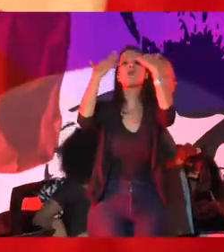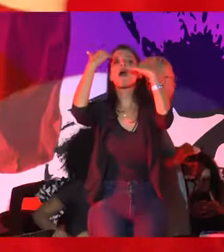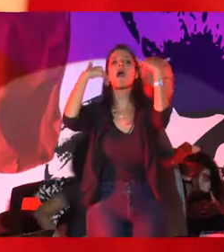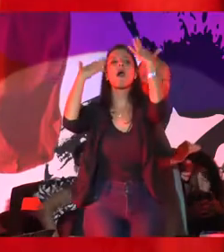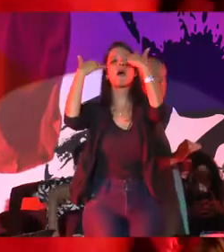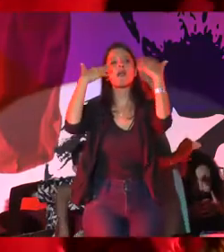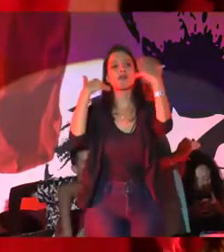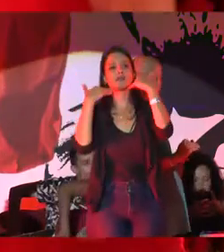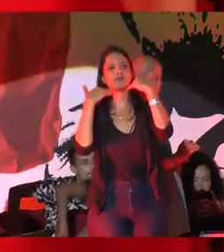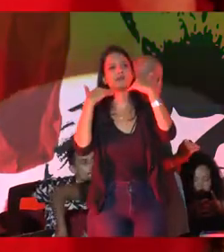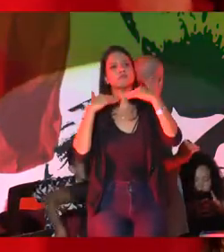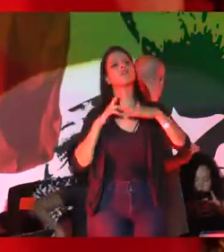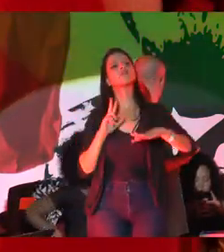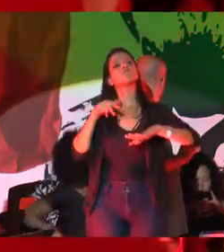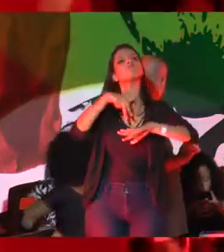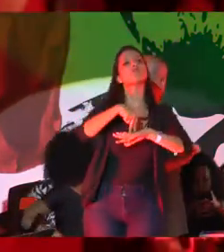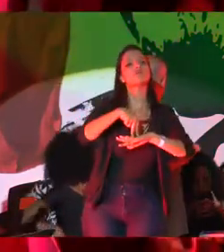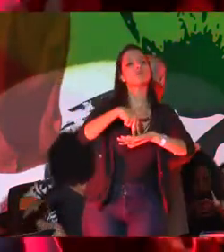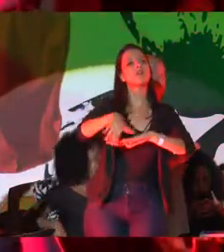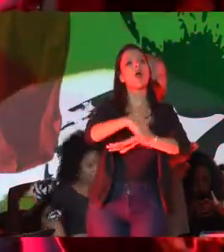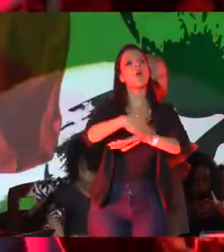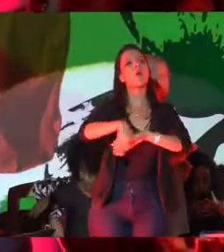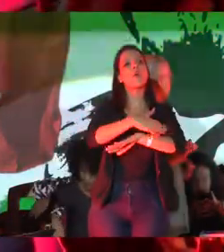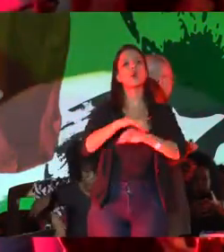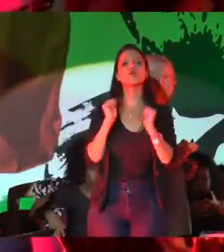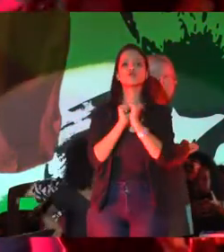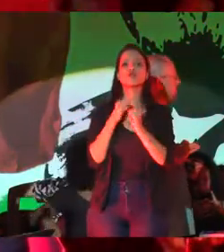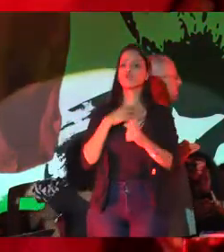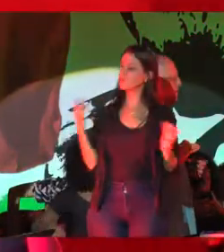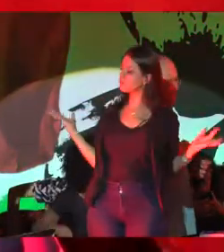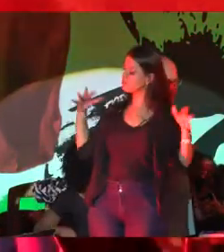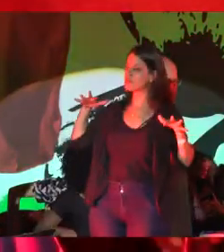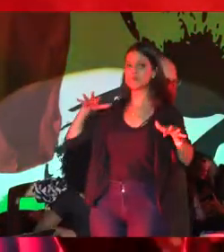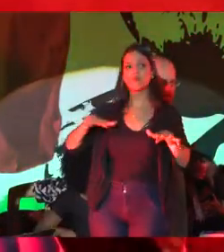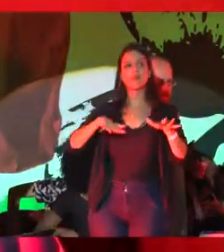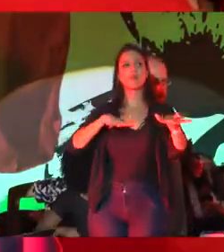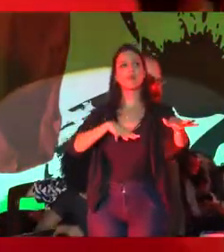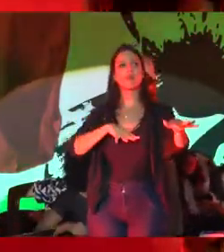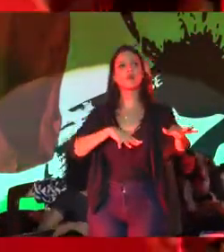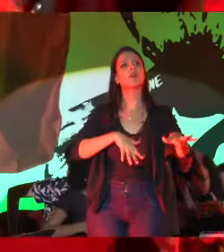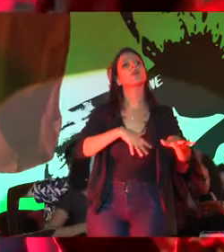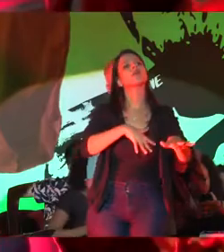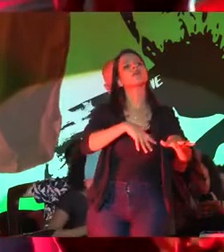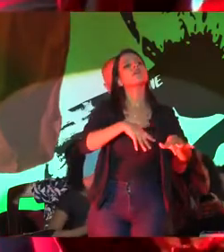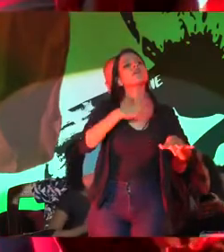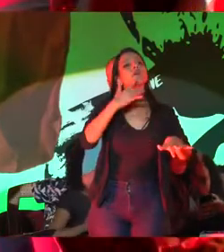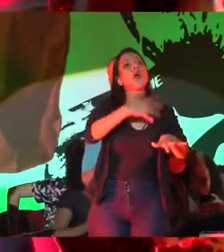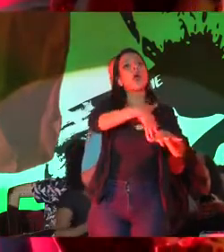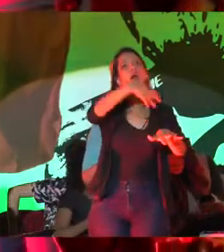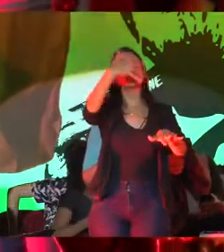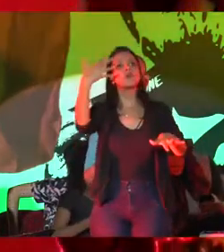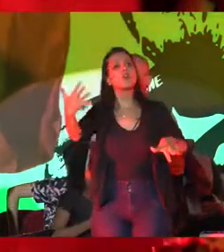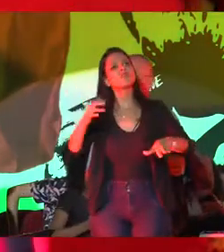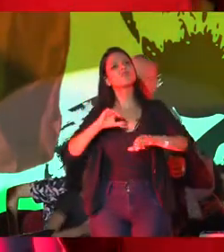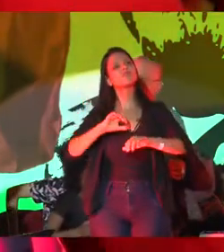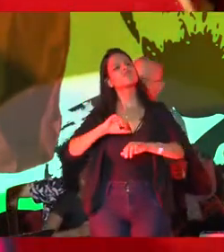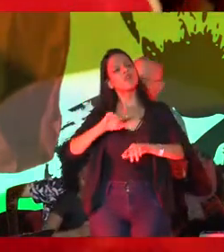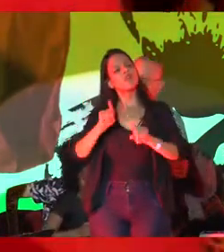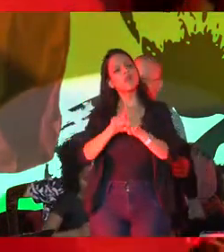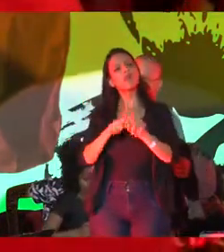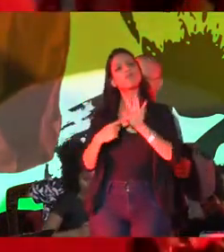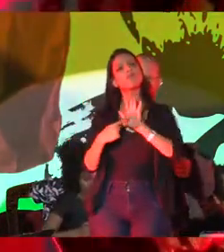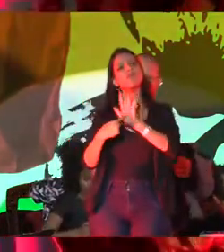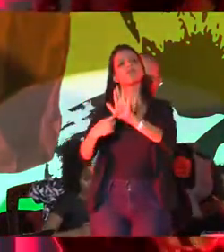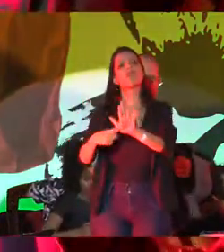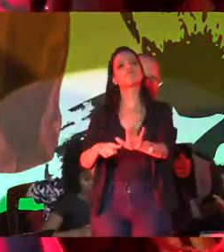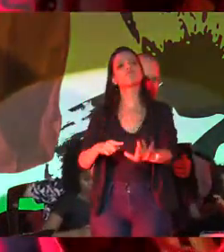para a rua com os nossos filhos. Inventar o arco-íris e a indignação. Desta vez,